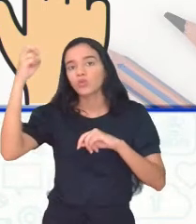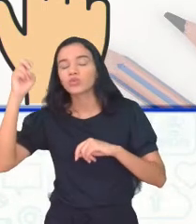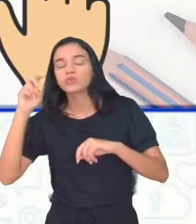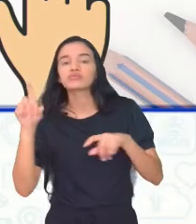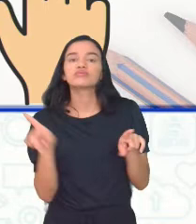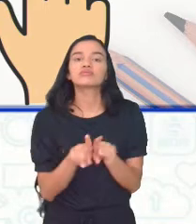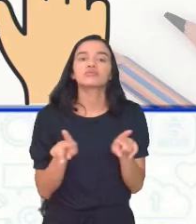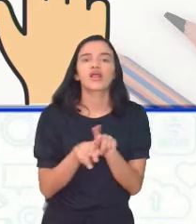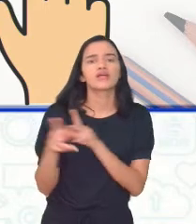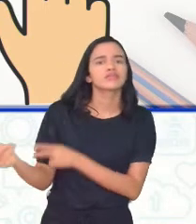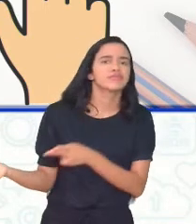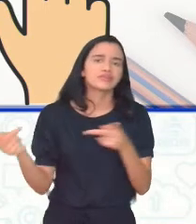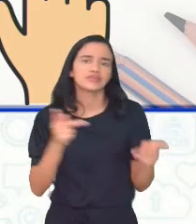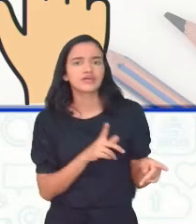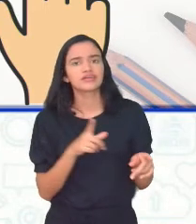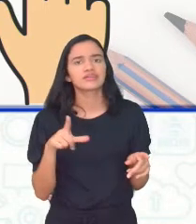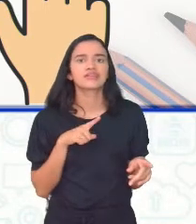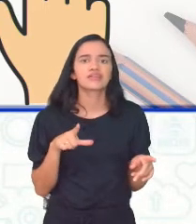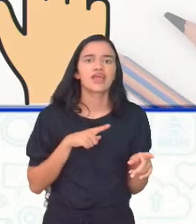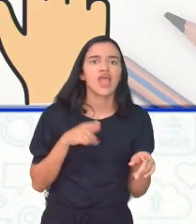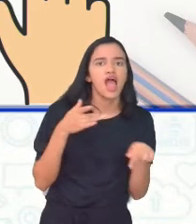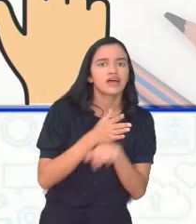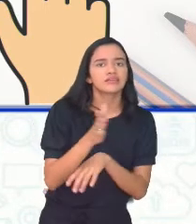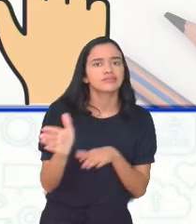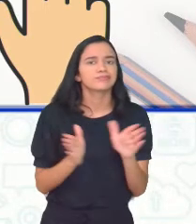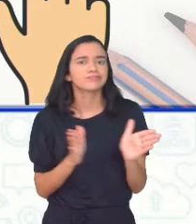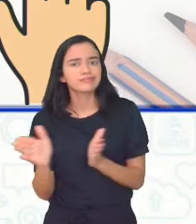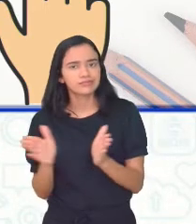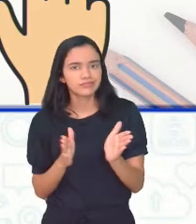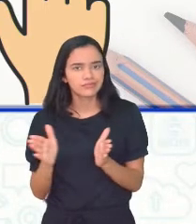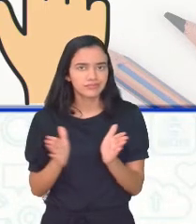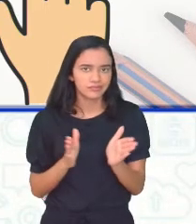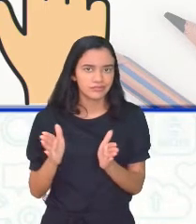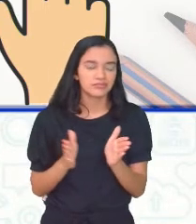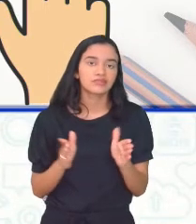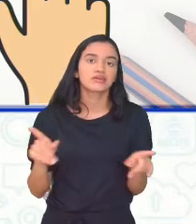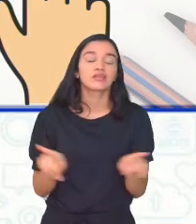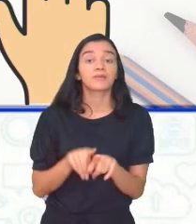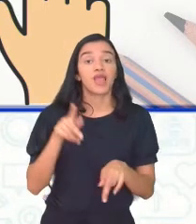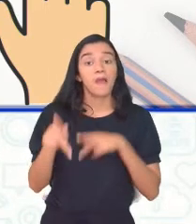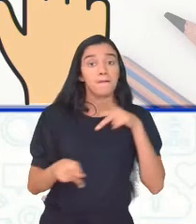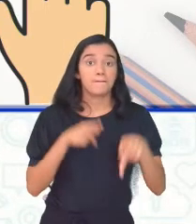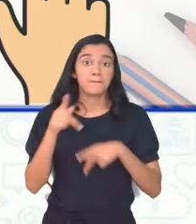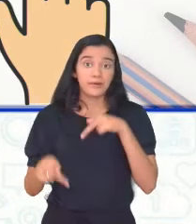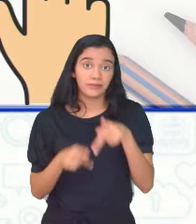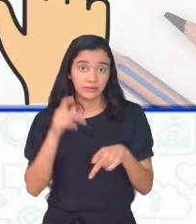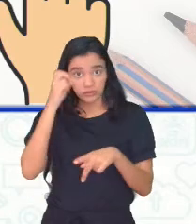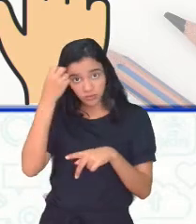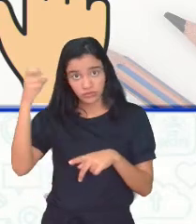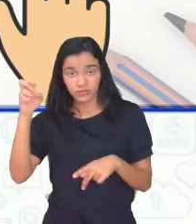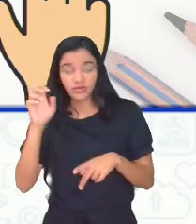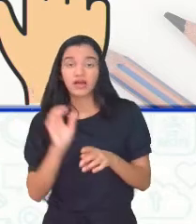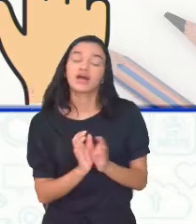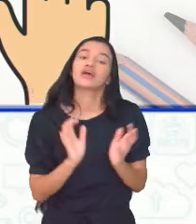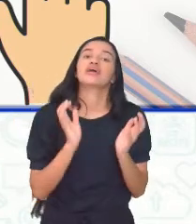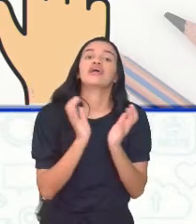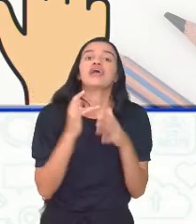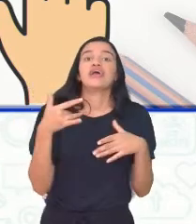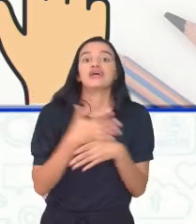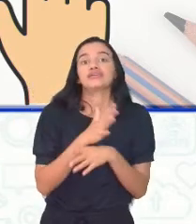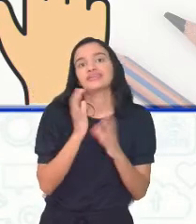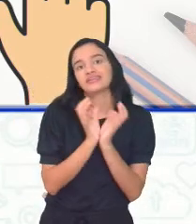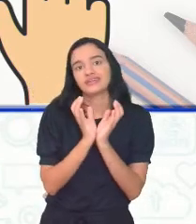de visitação para a gente ter acesso à cultura local, à cultura popular, à cultura recifense,